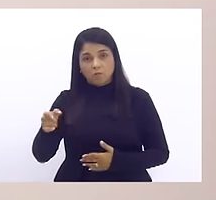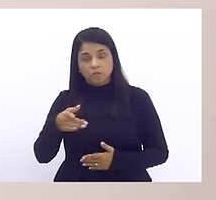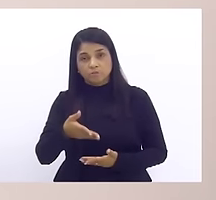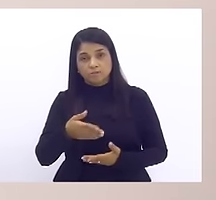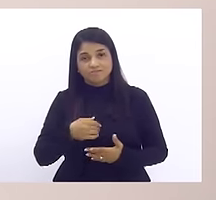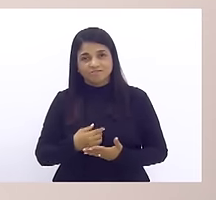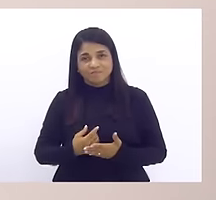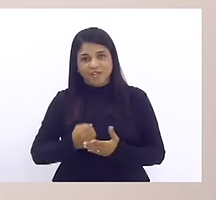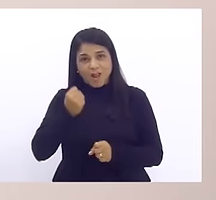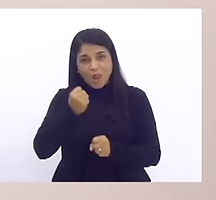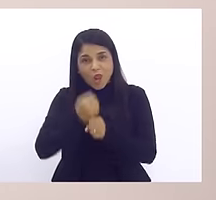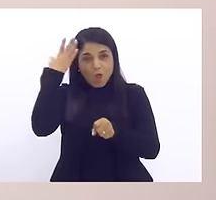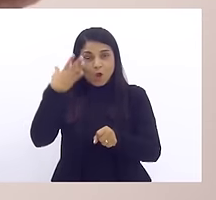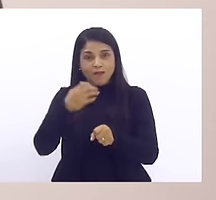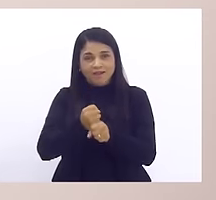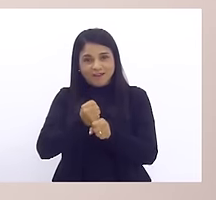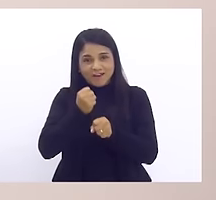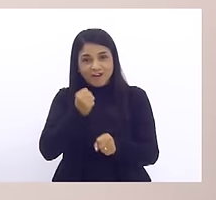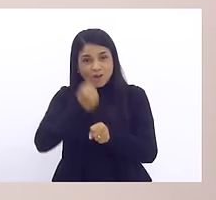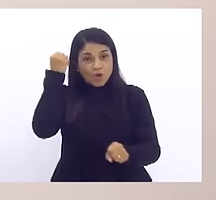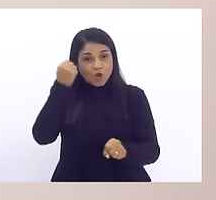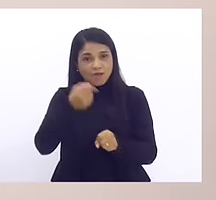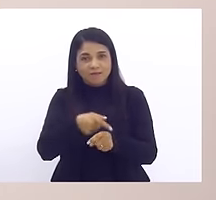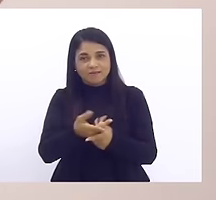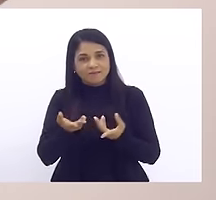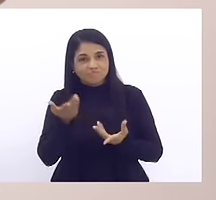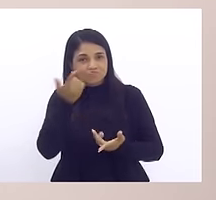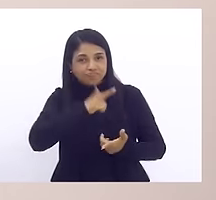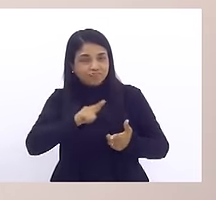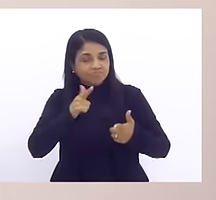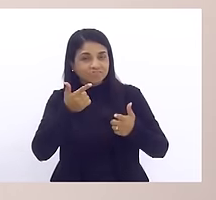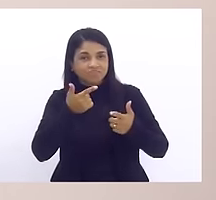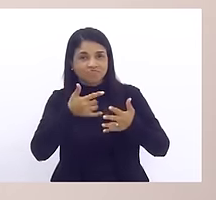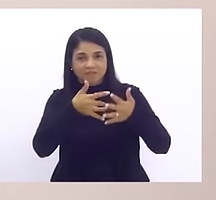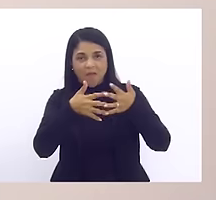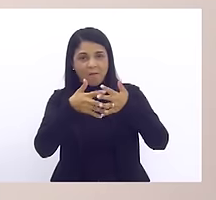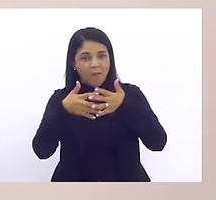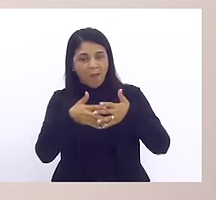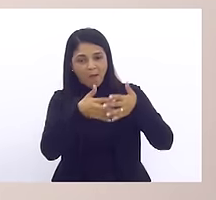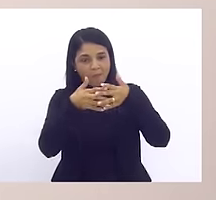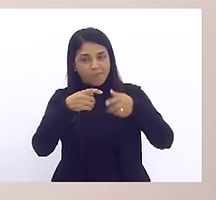ela lucra ela botou o caminhão na rua tá lucrando E aí presidente